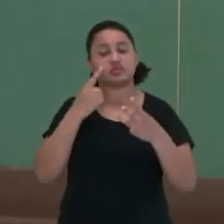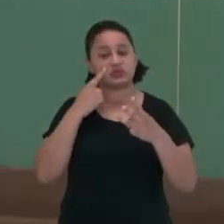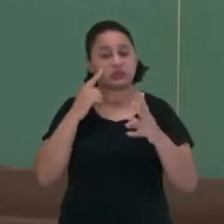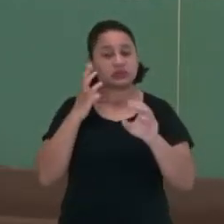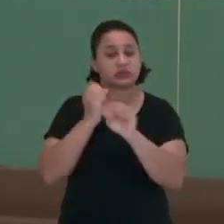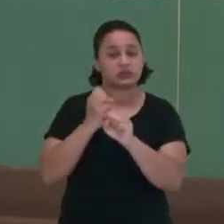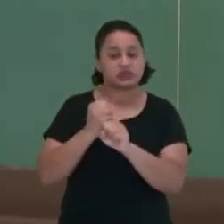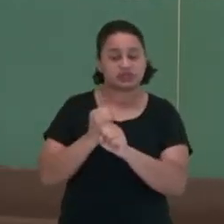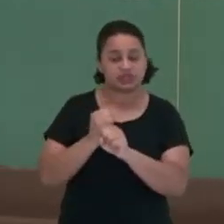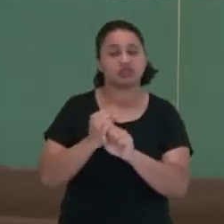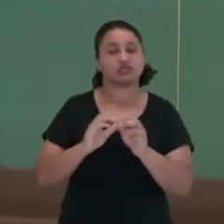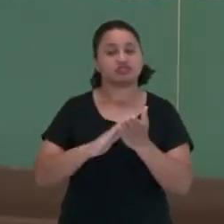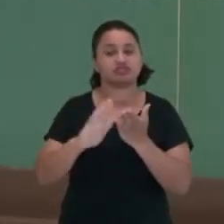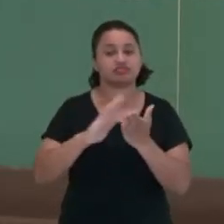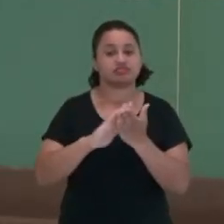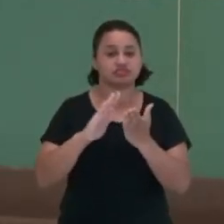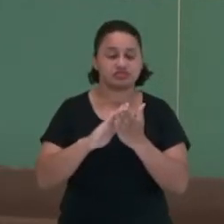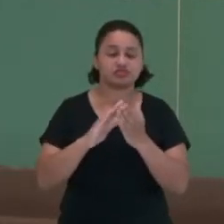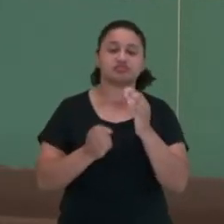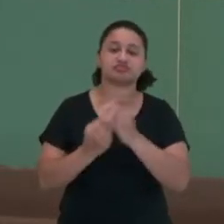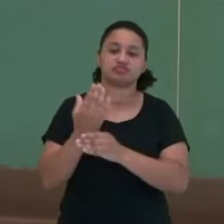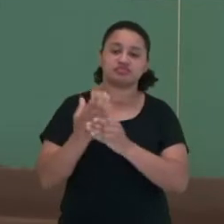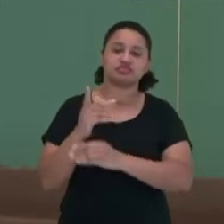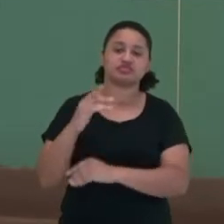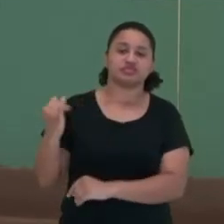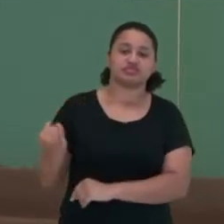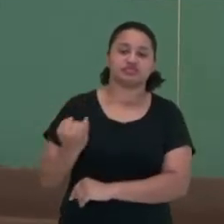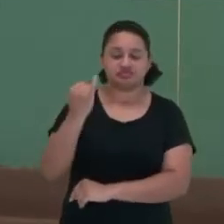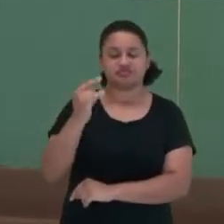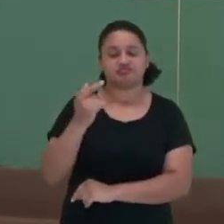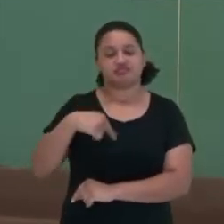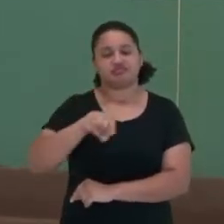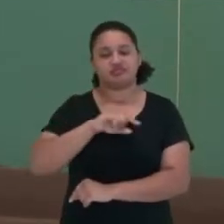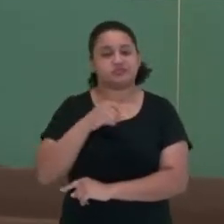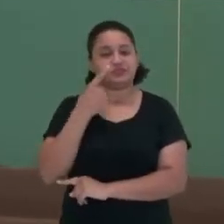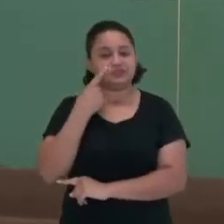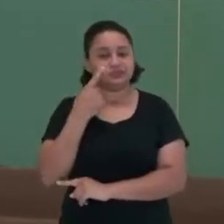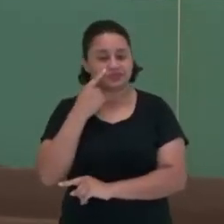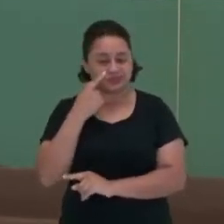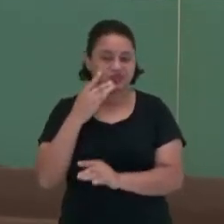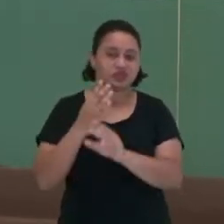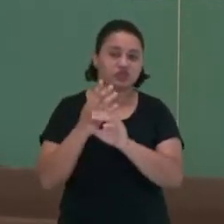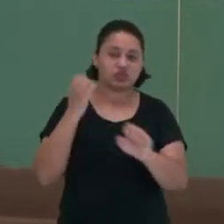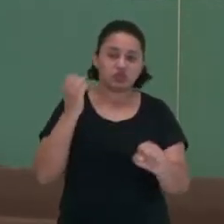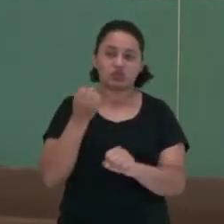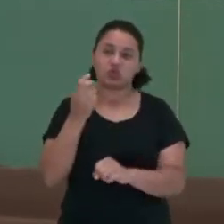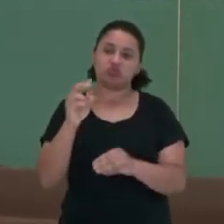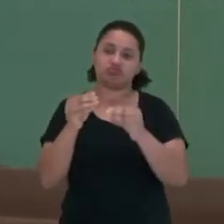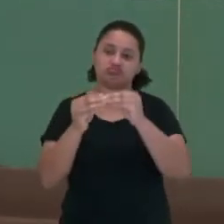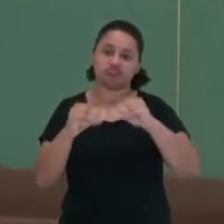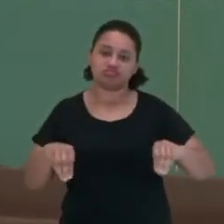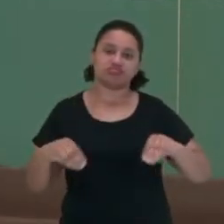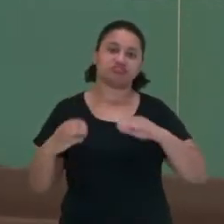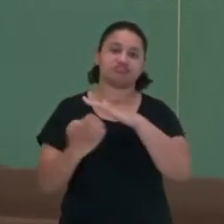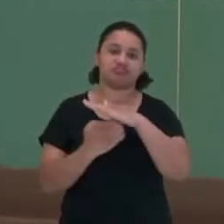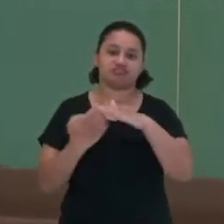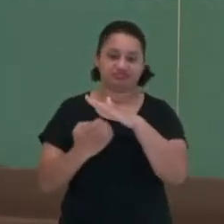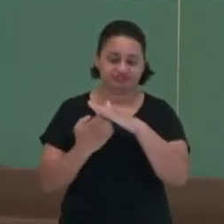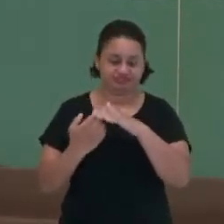custos de produção, que são extremamente importantes para a gente definir lucro ou prejuízo de uma